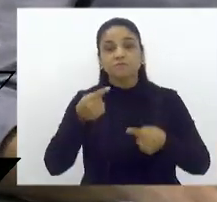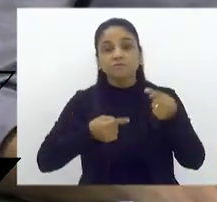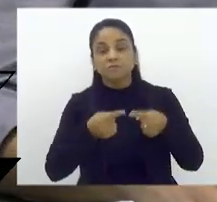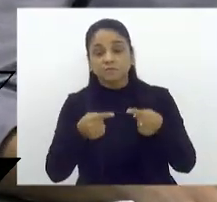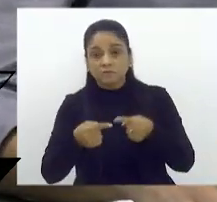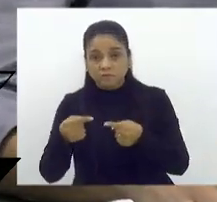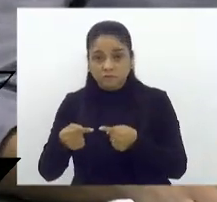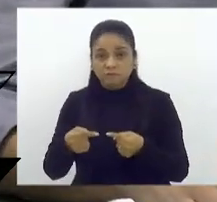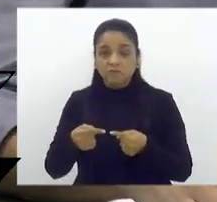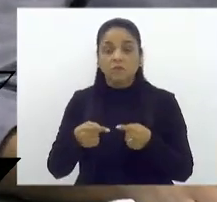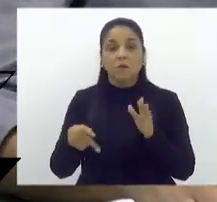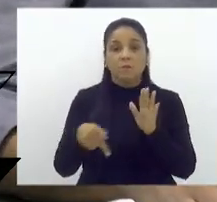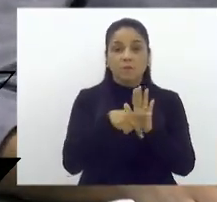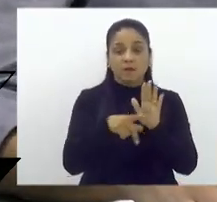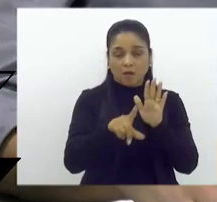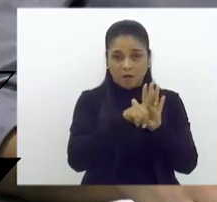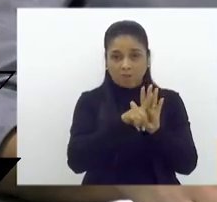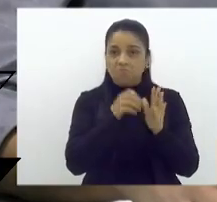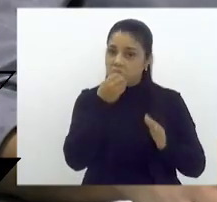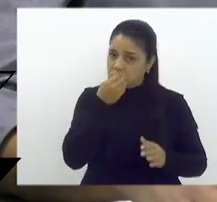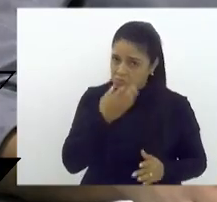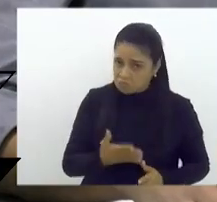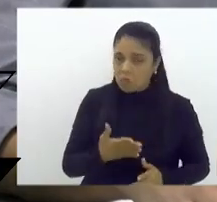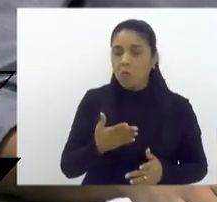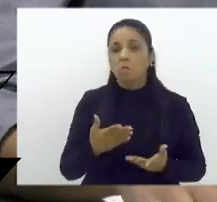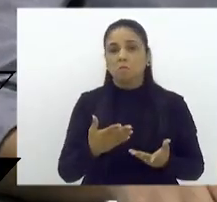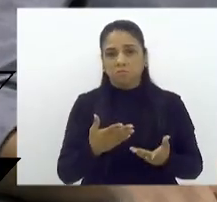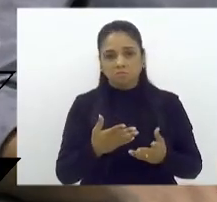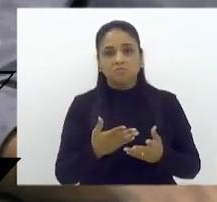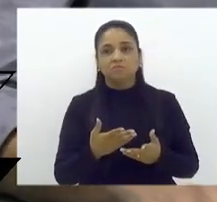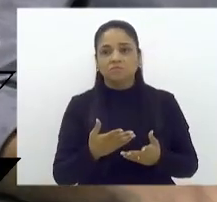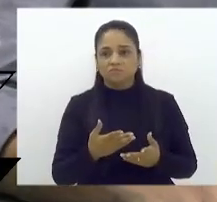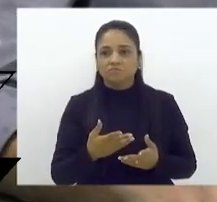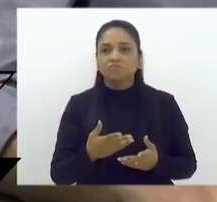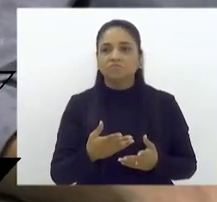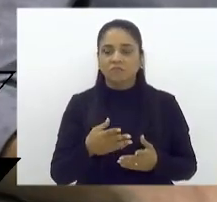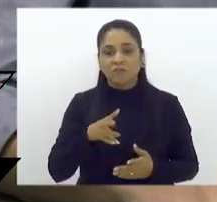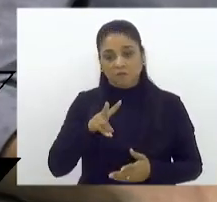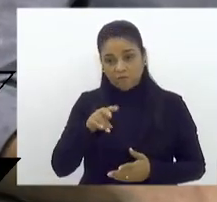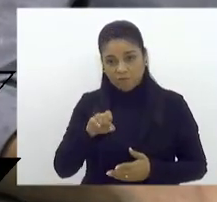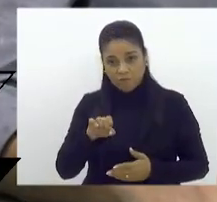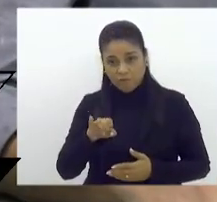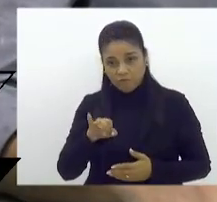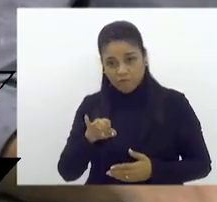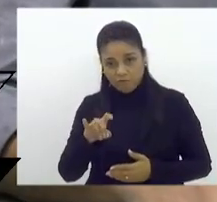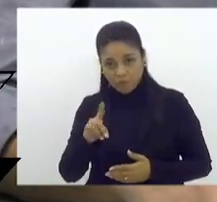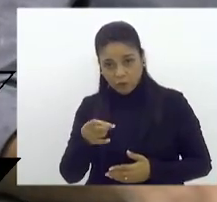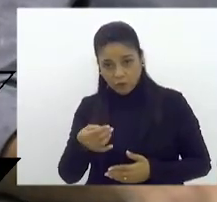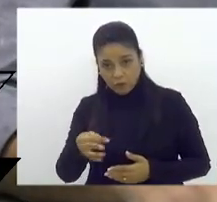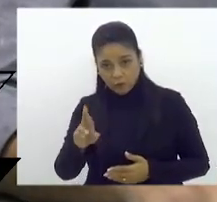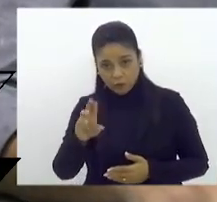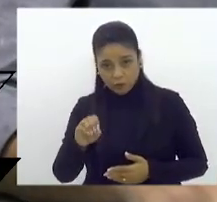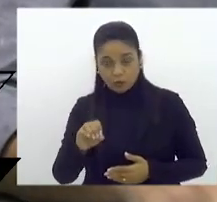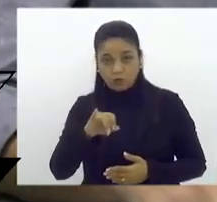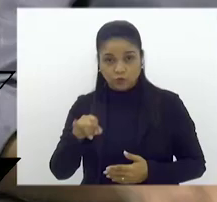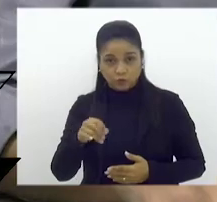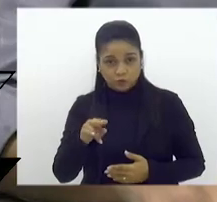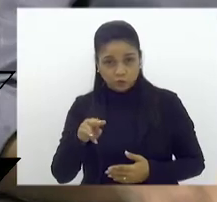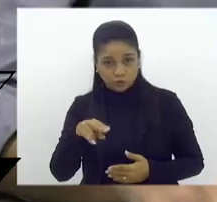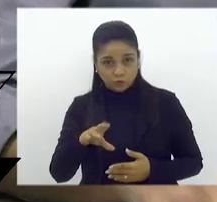que esse projeto, que é muito bom, deputado Vitor Júnior e todos que se associaram,